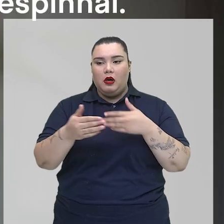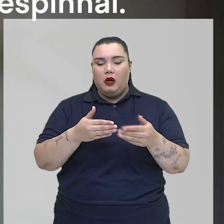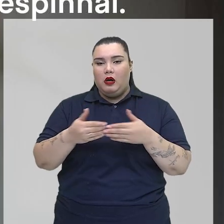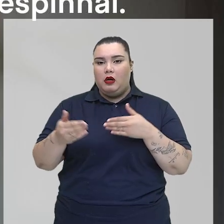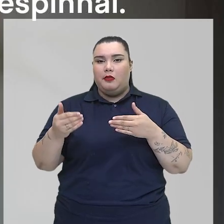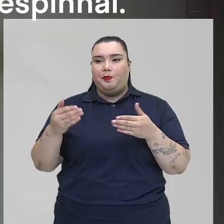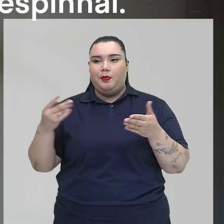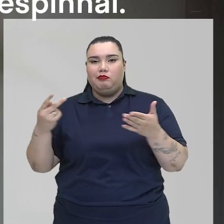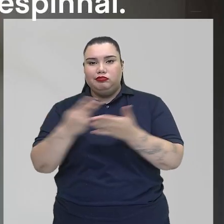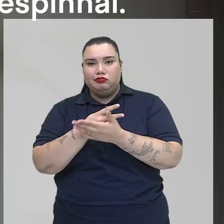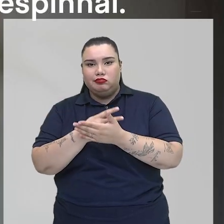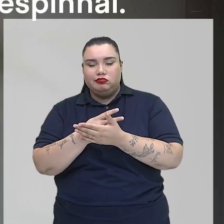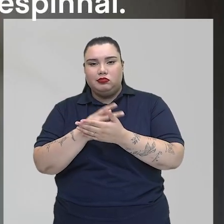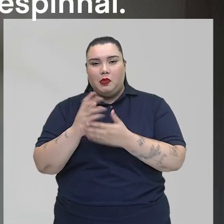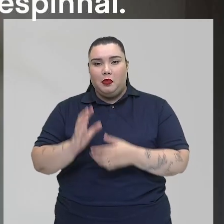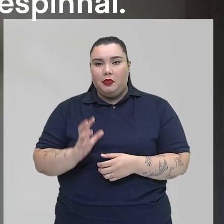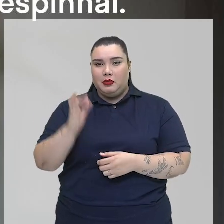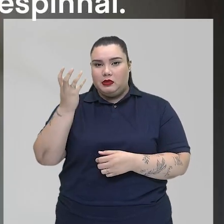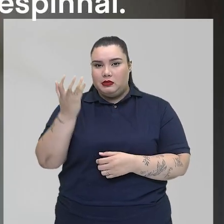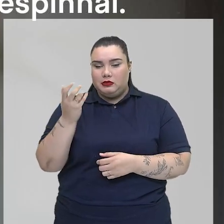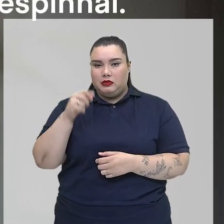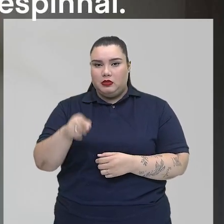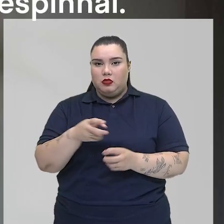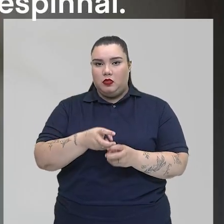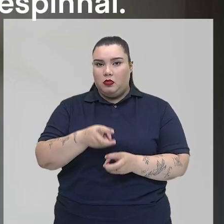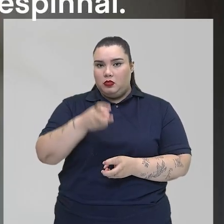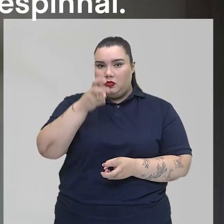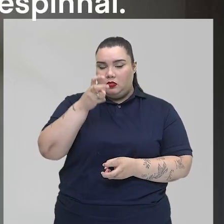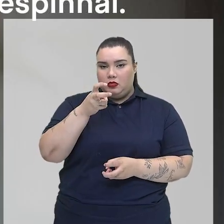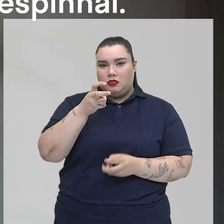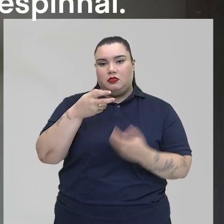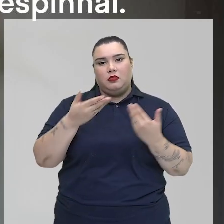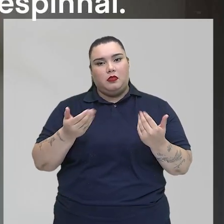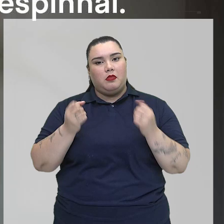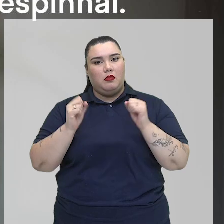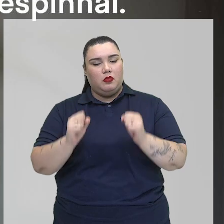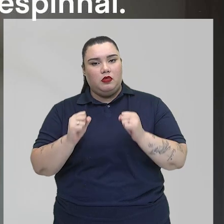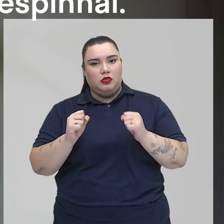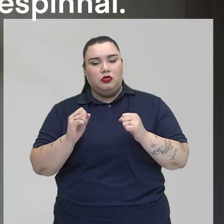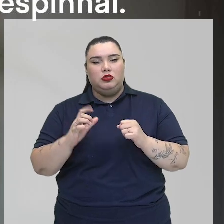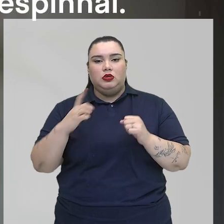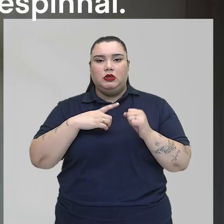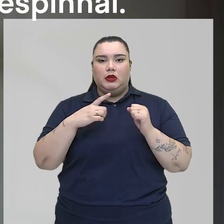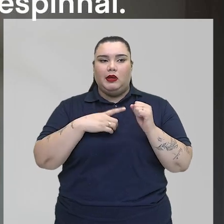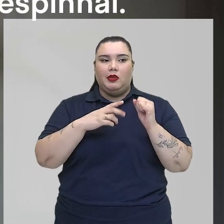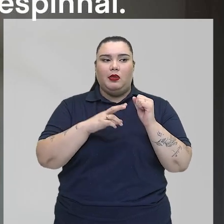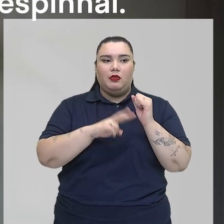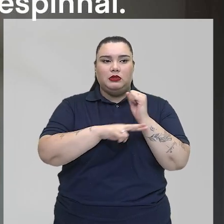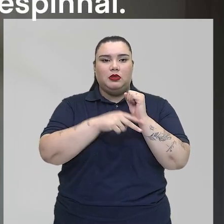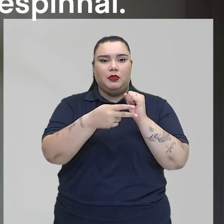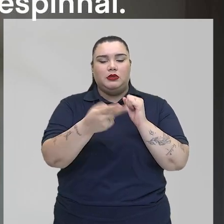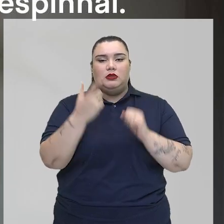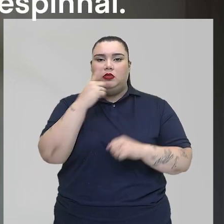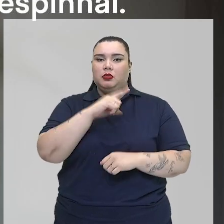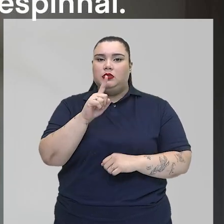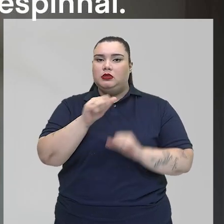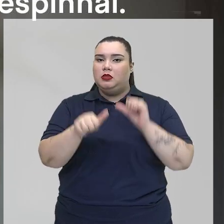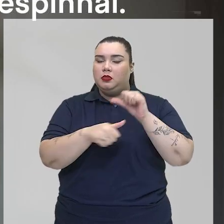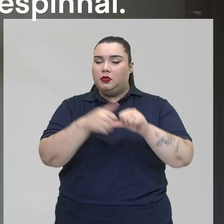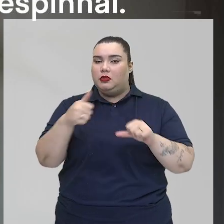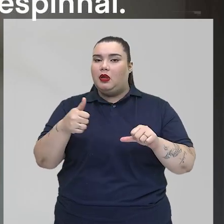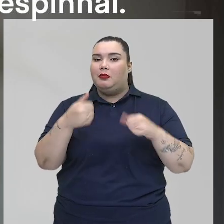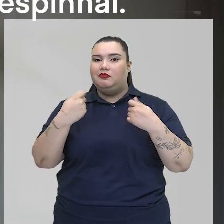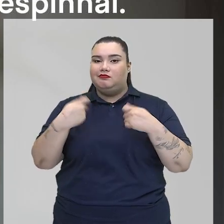desajuste, qualquer dano que é ocasionado ali na nossa coluna vertebral, pode causar danos irreversíveis, e isso é muito